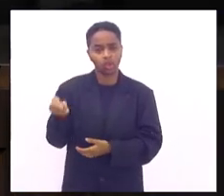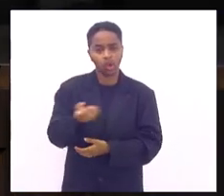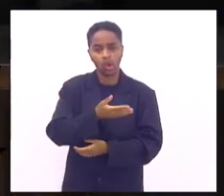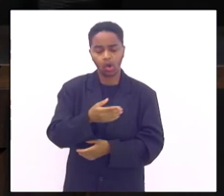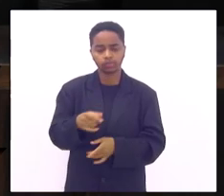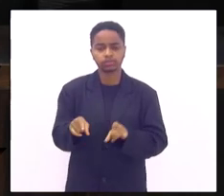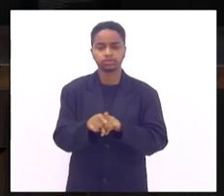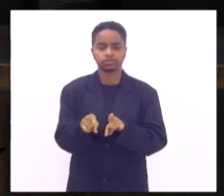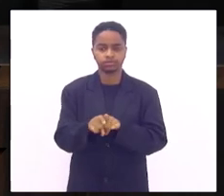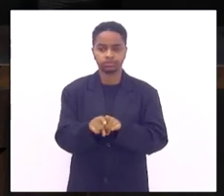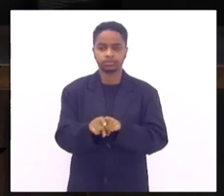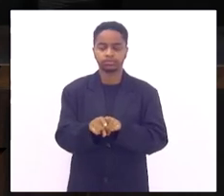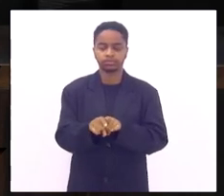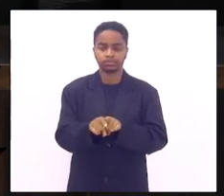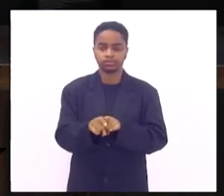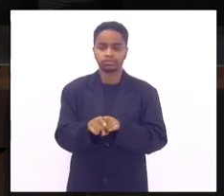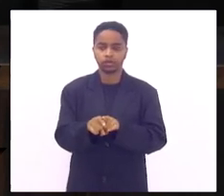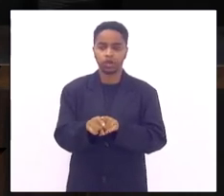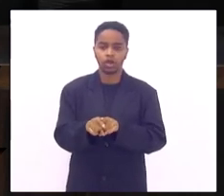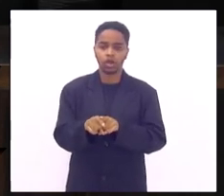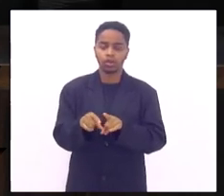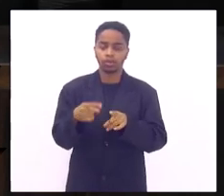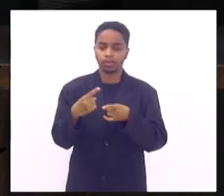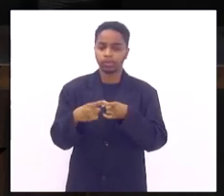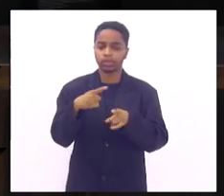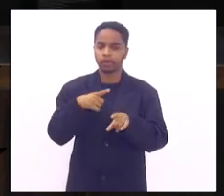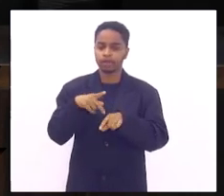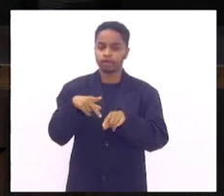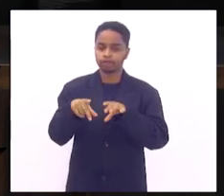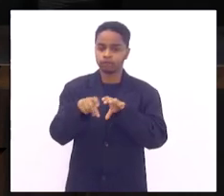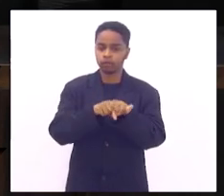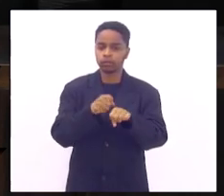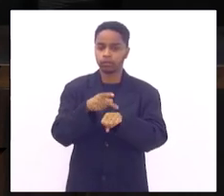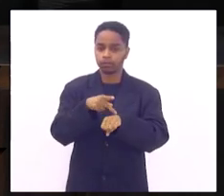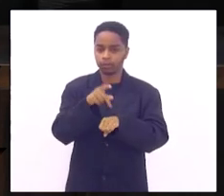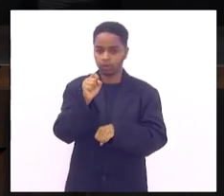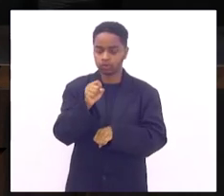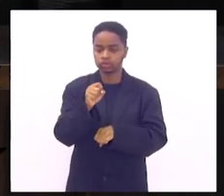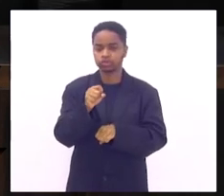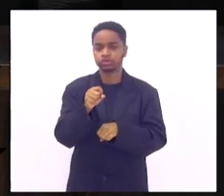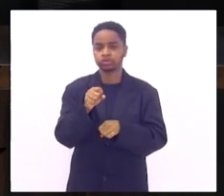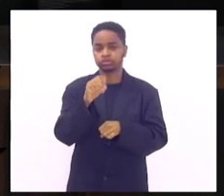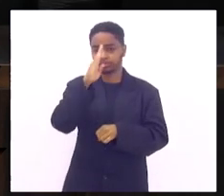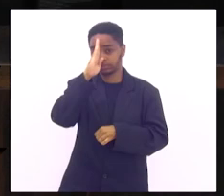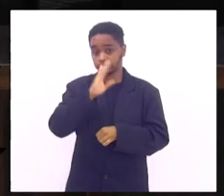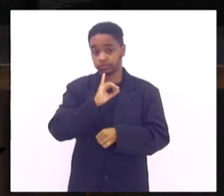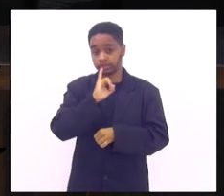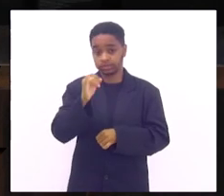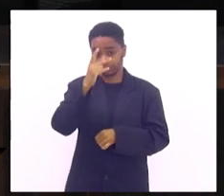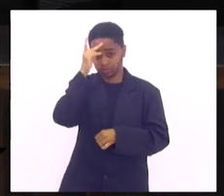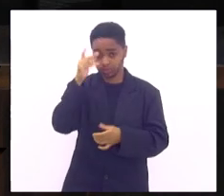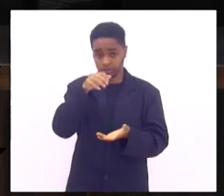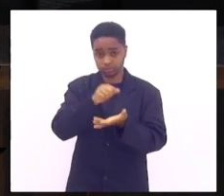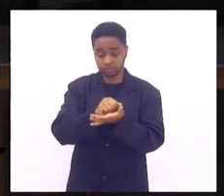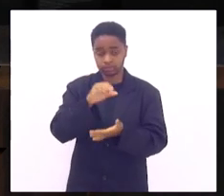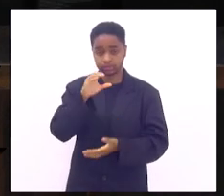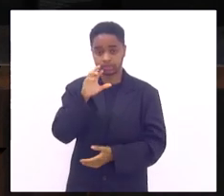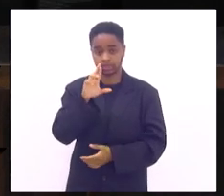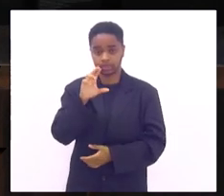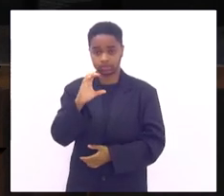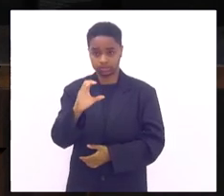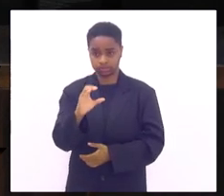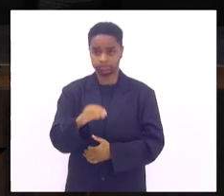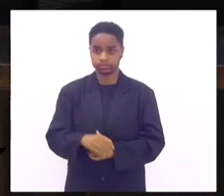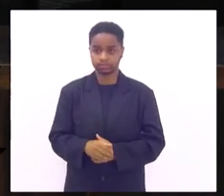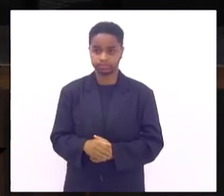né? Essa formação de pós-graduação é gratuita para quem for registrado no CRC. E é